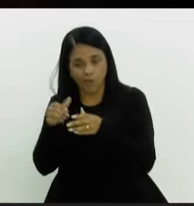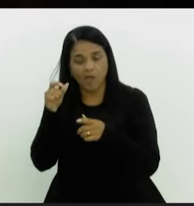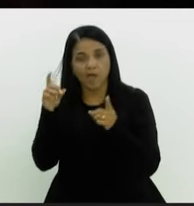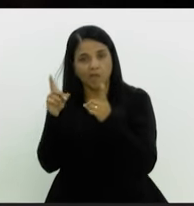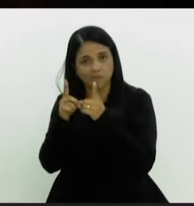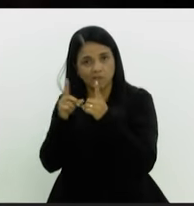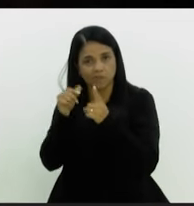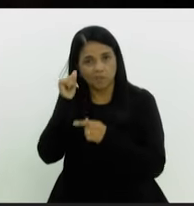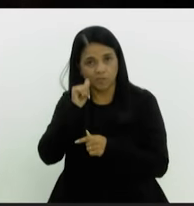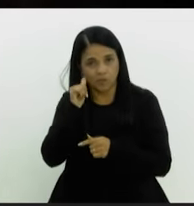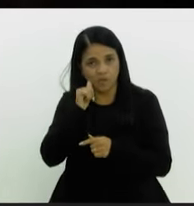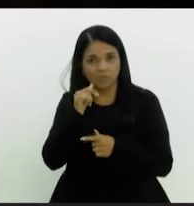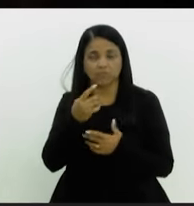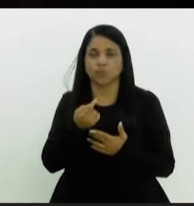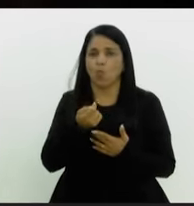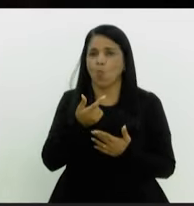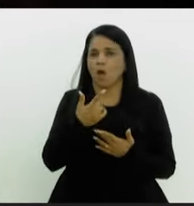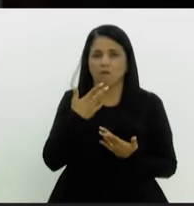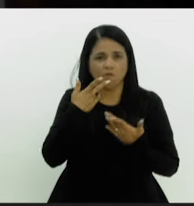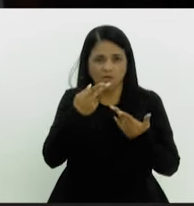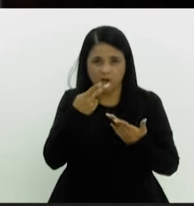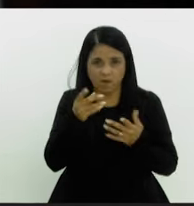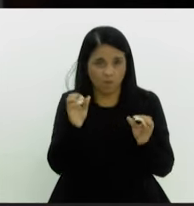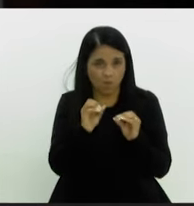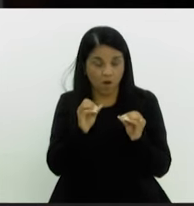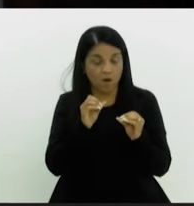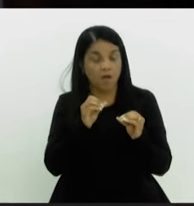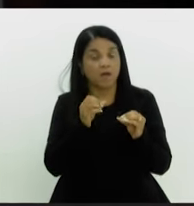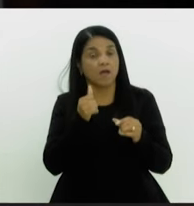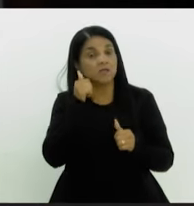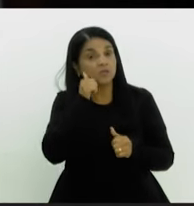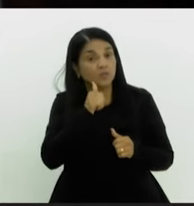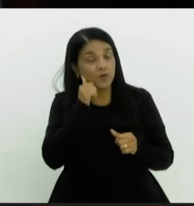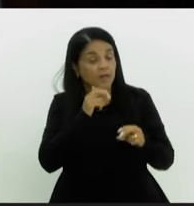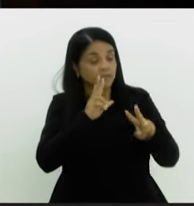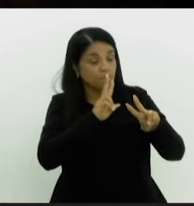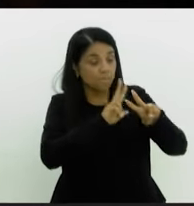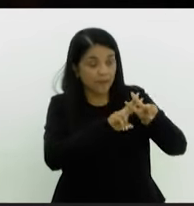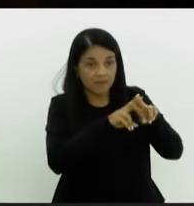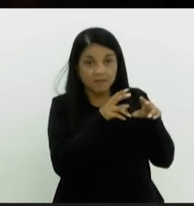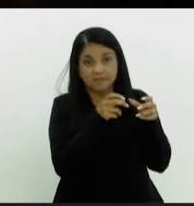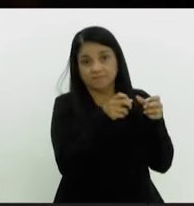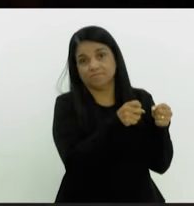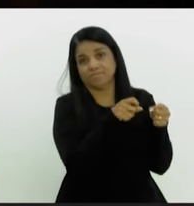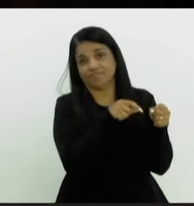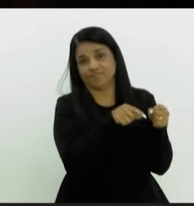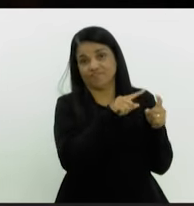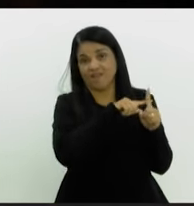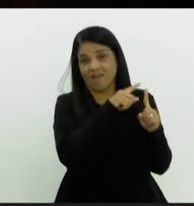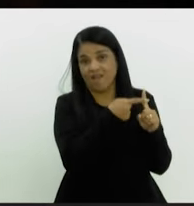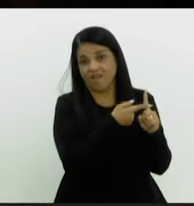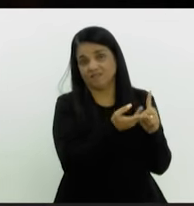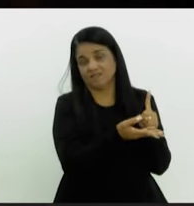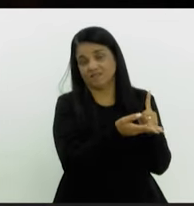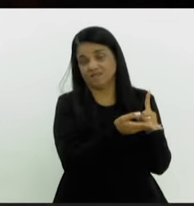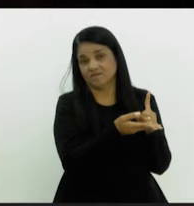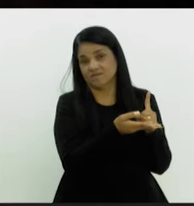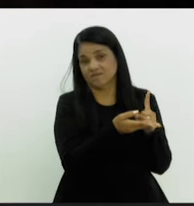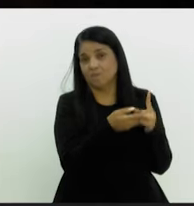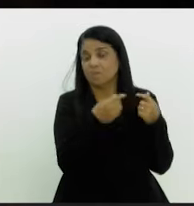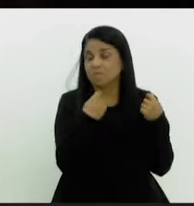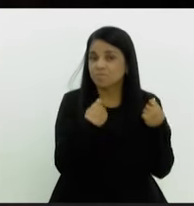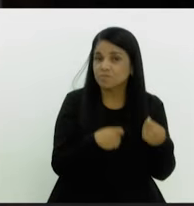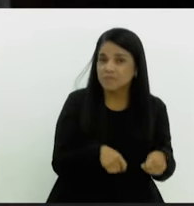muitas vezes não se falam as mulheres privadas de liberdade as mulheres privadas de liberdade